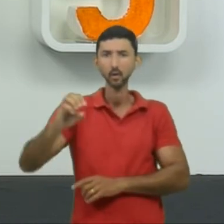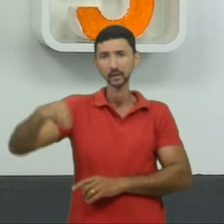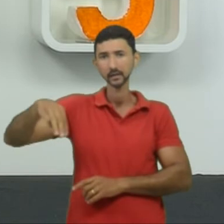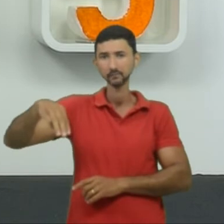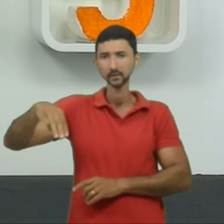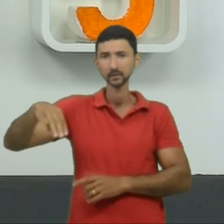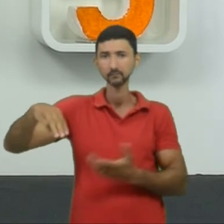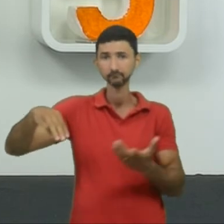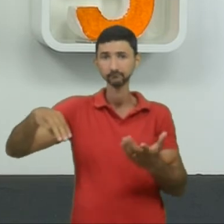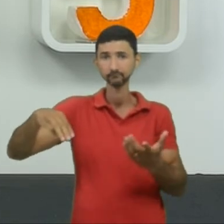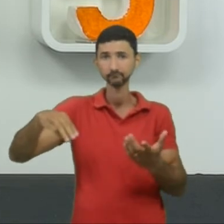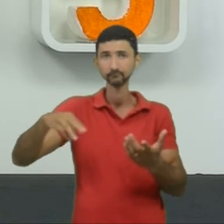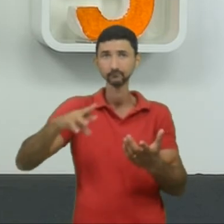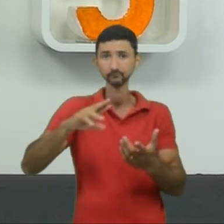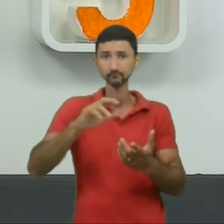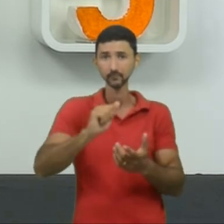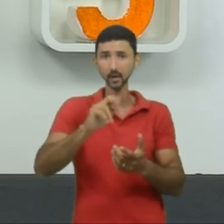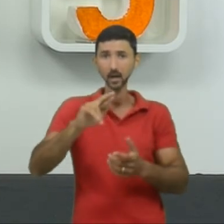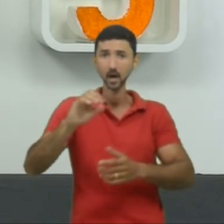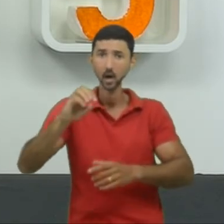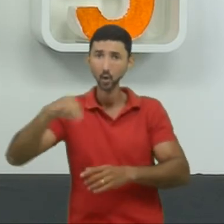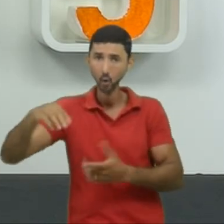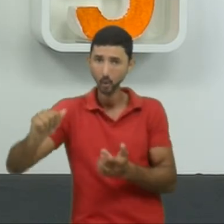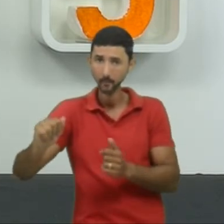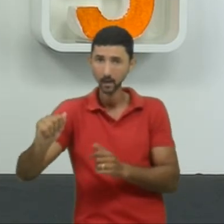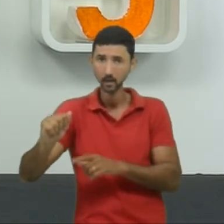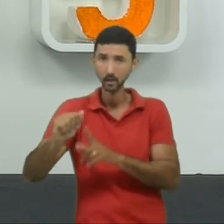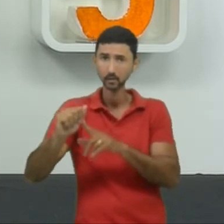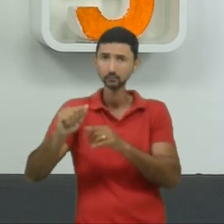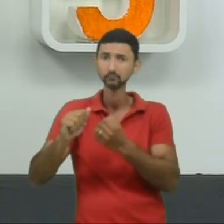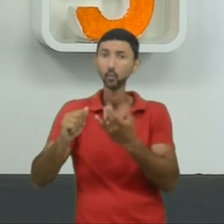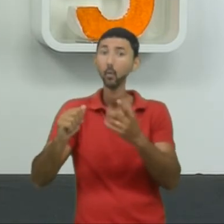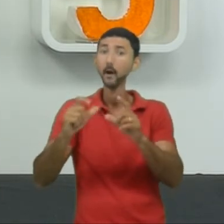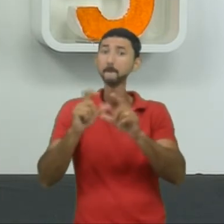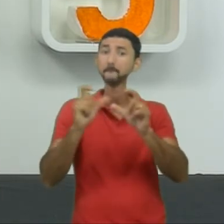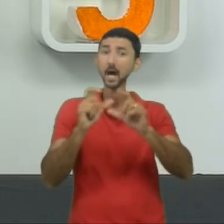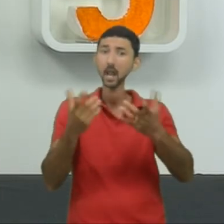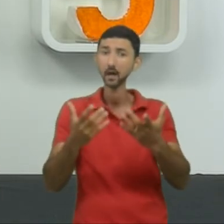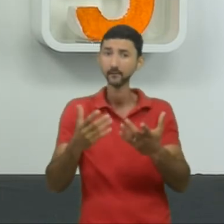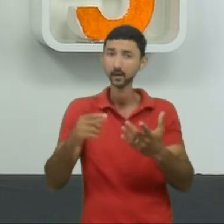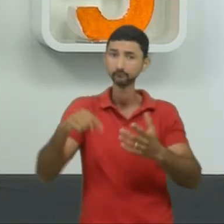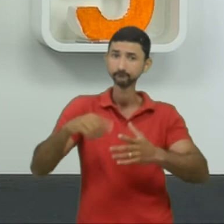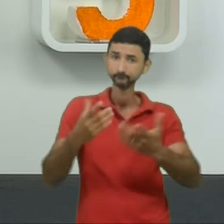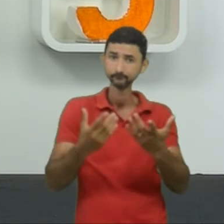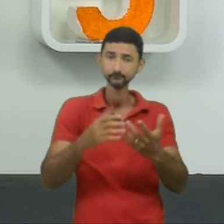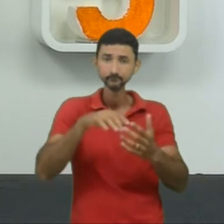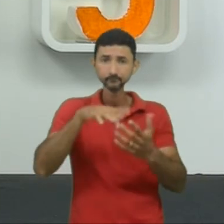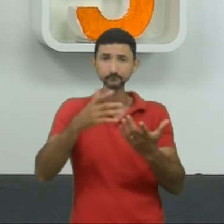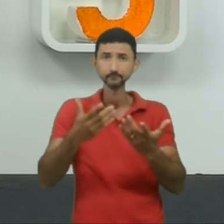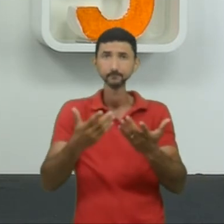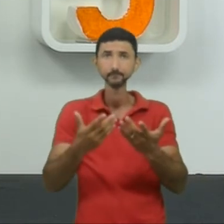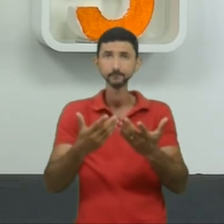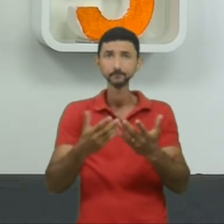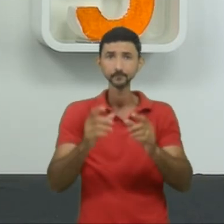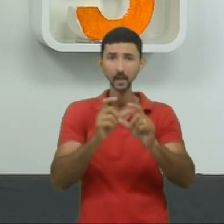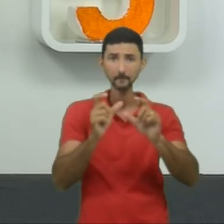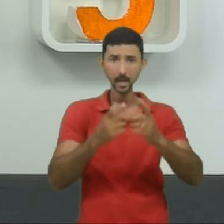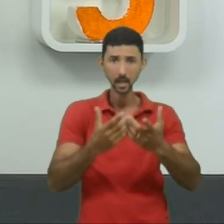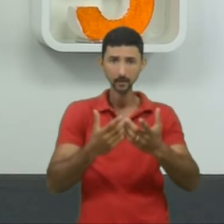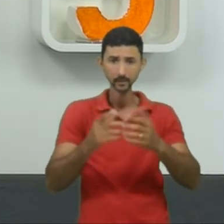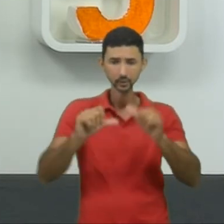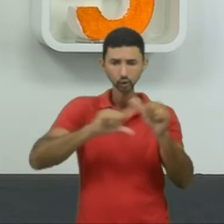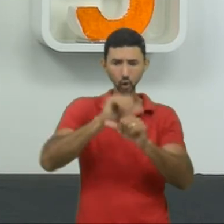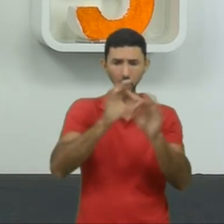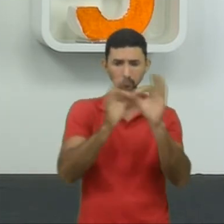A-R-O-M, Aron. É um anagrama, mas a palavra não necessariamente existe no nosso idioma, certo? Então,